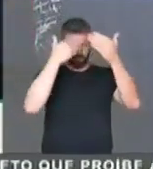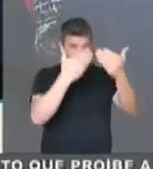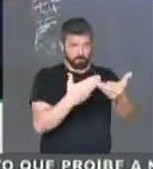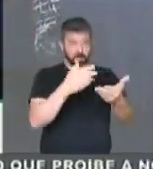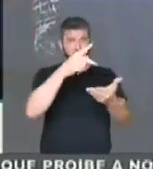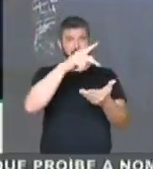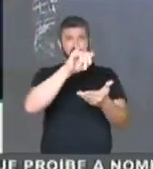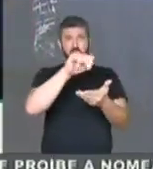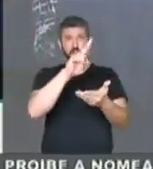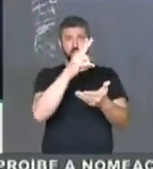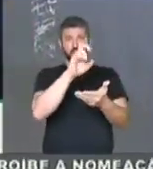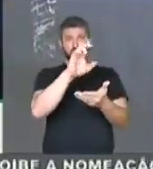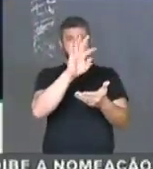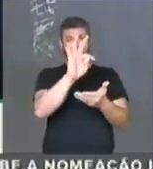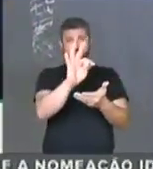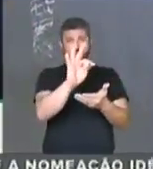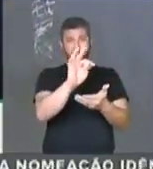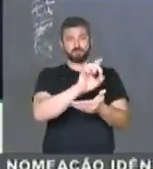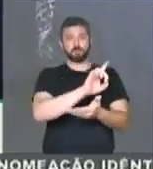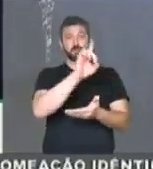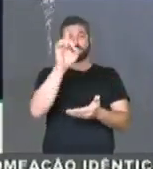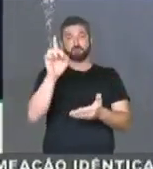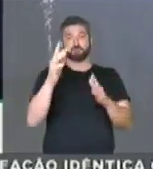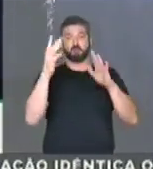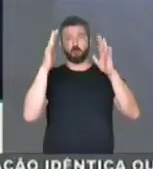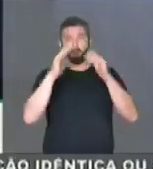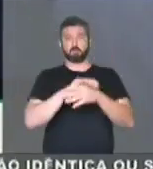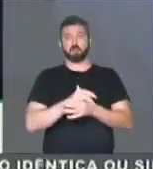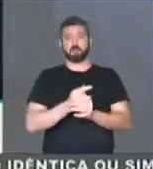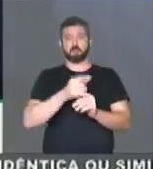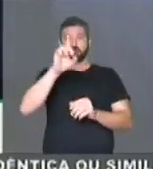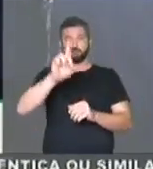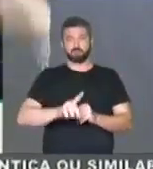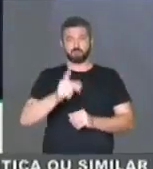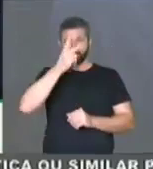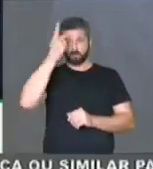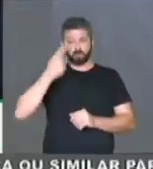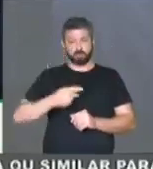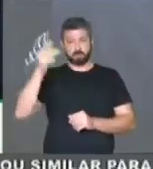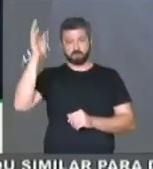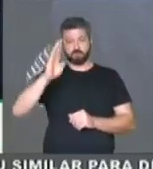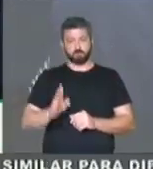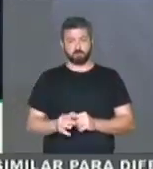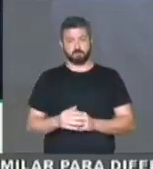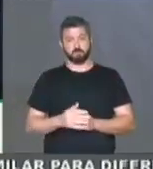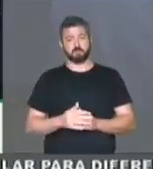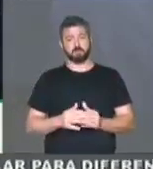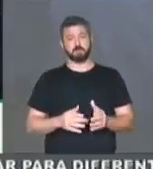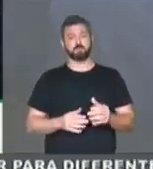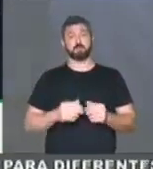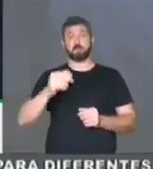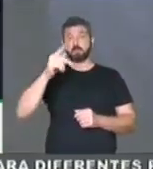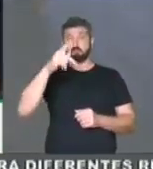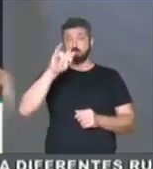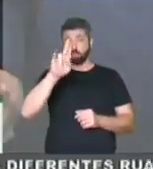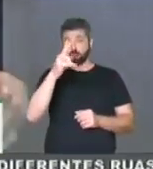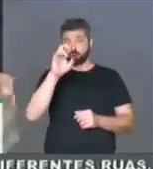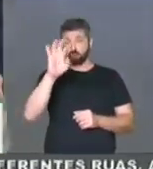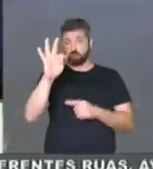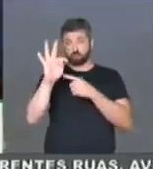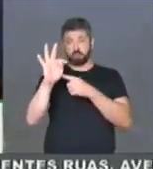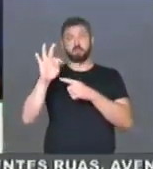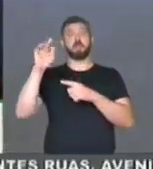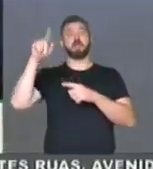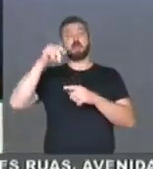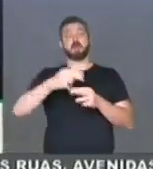a Pinochet justamente no dia em que se comemora os direitos humanos no nosso país. Augusto Pinochet é